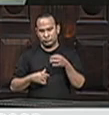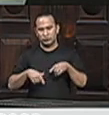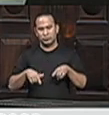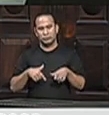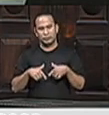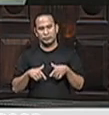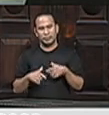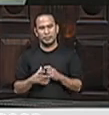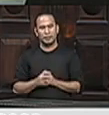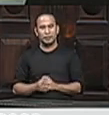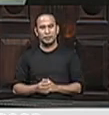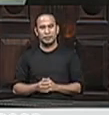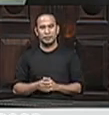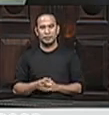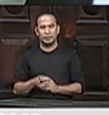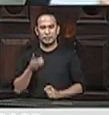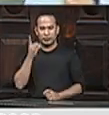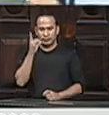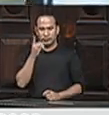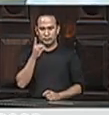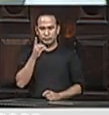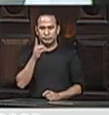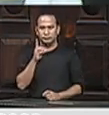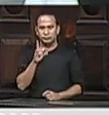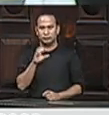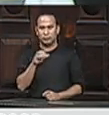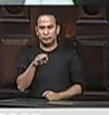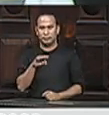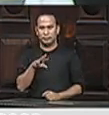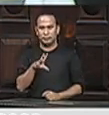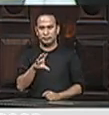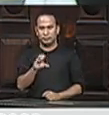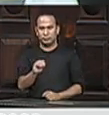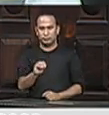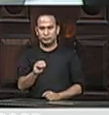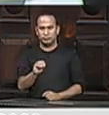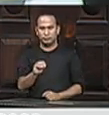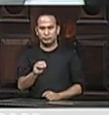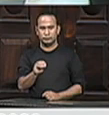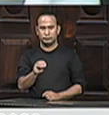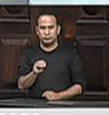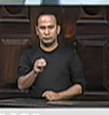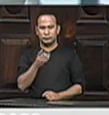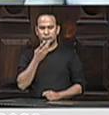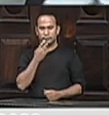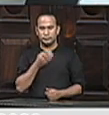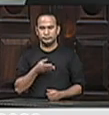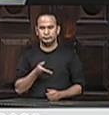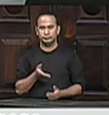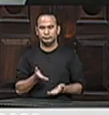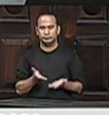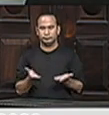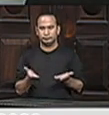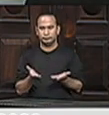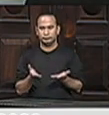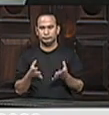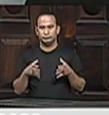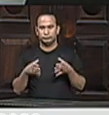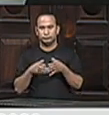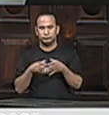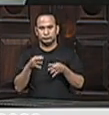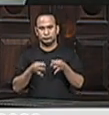que institui o Conselho Estadual de Trabalho, Emprego e Geração de Renda no Estado do Rio de Janeiro, pendendo de pareceres das comissões